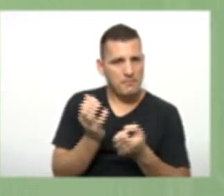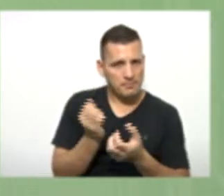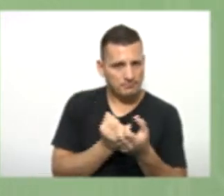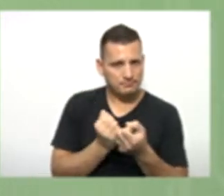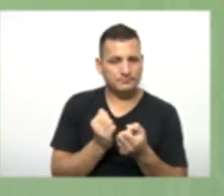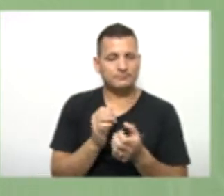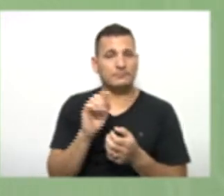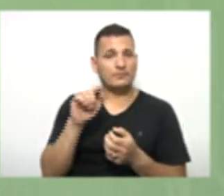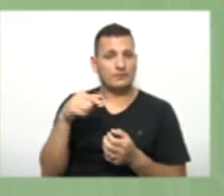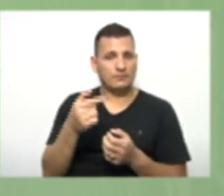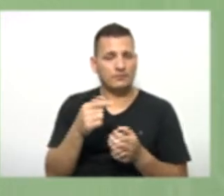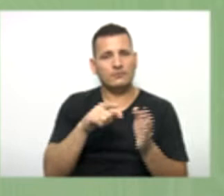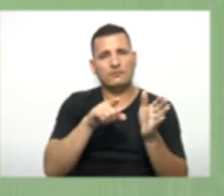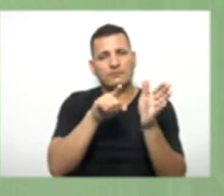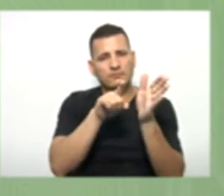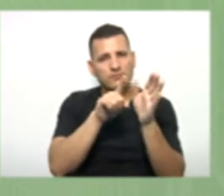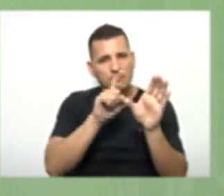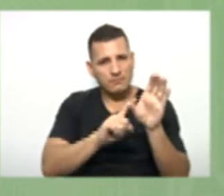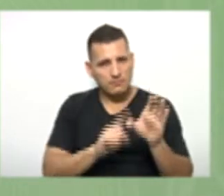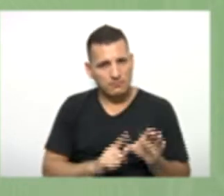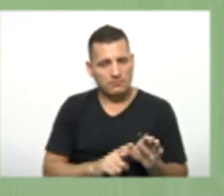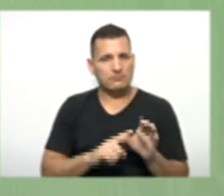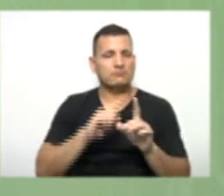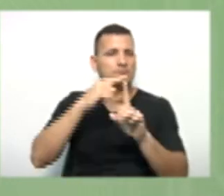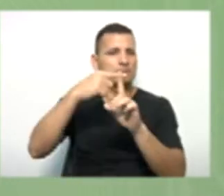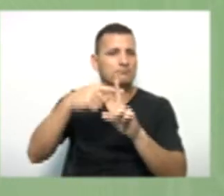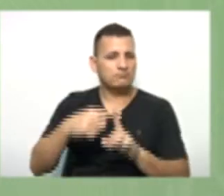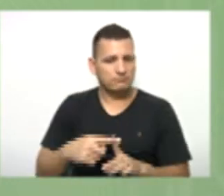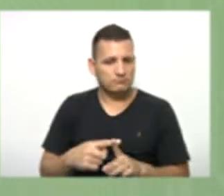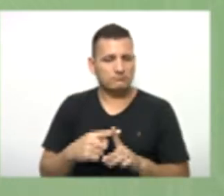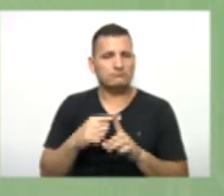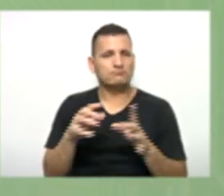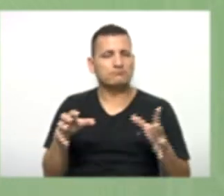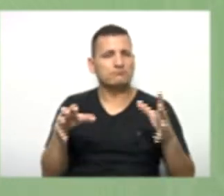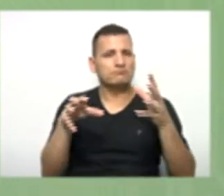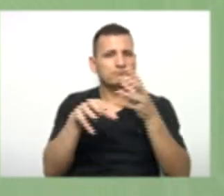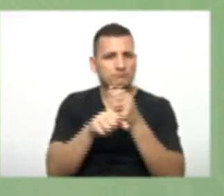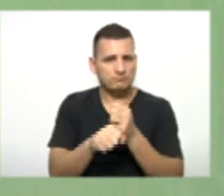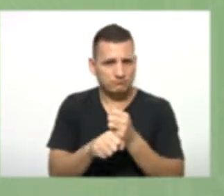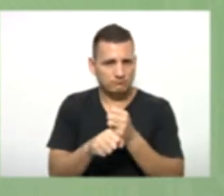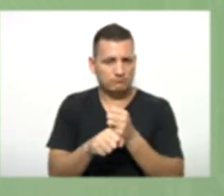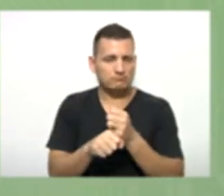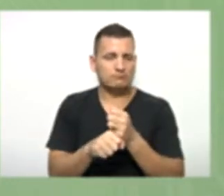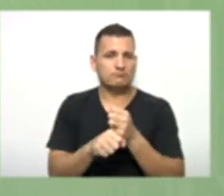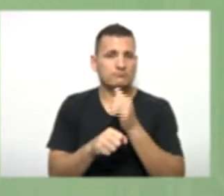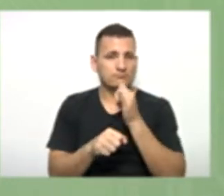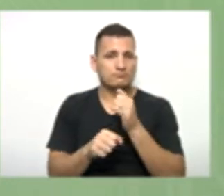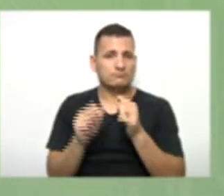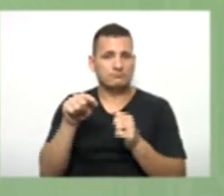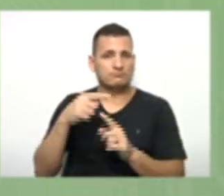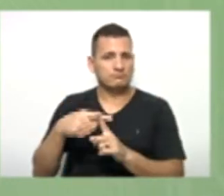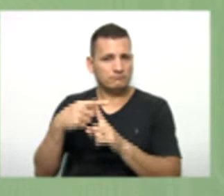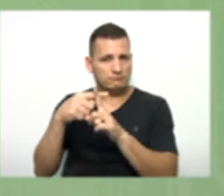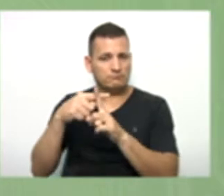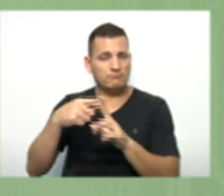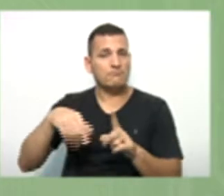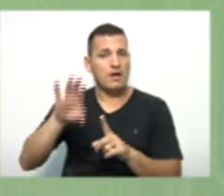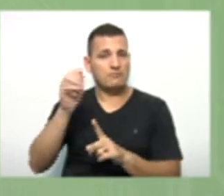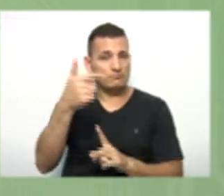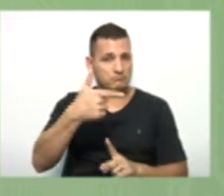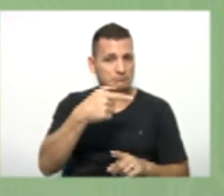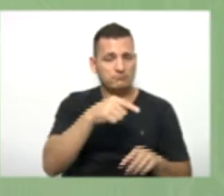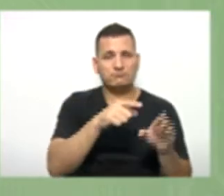débitos e os créditos, os valores dos créditos forem maiores do que os valores dos